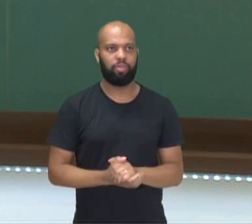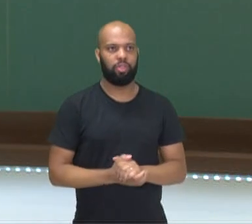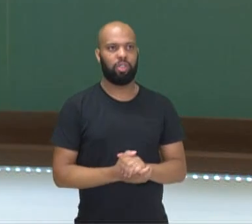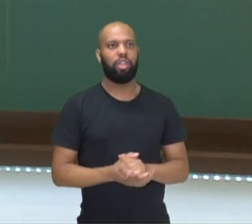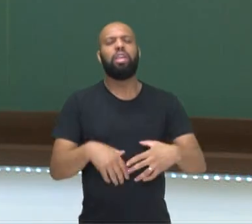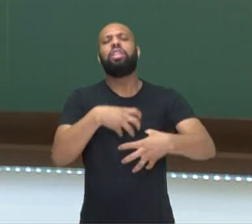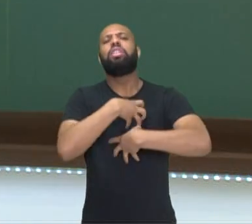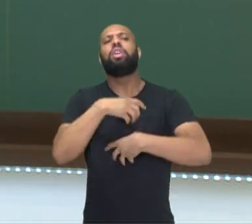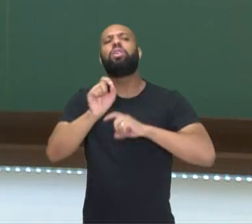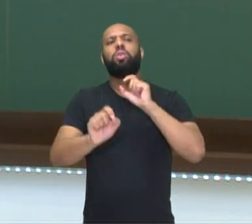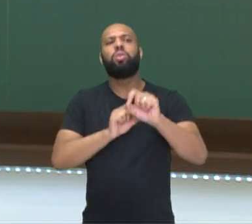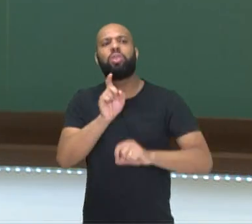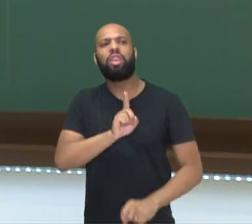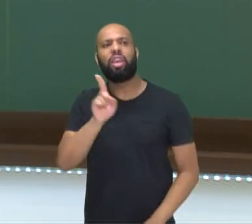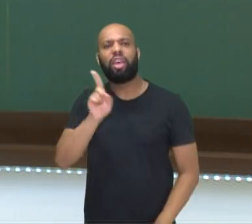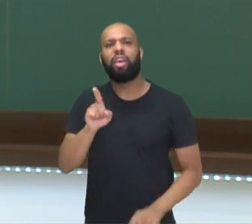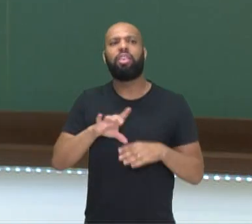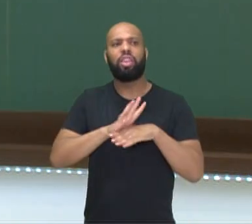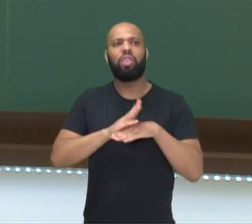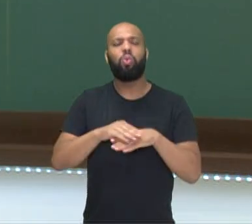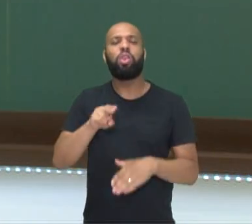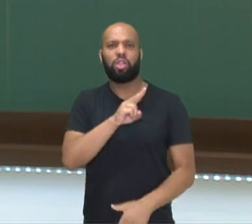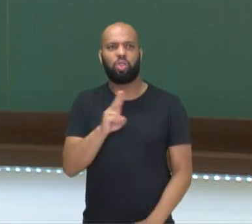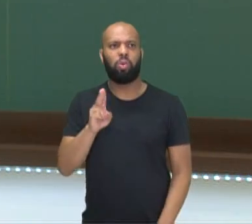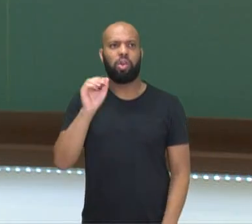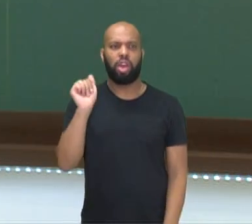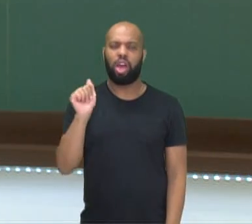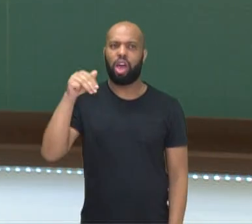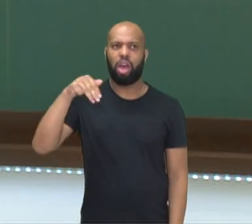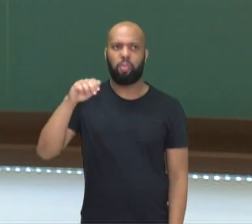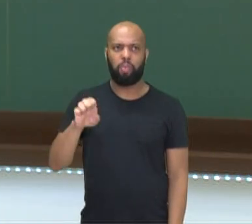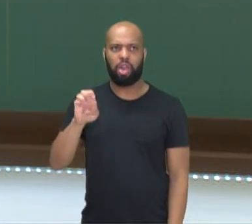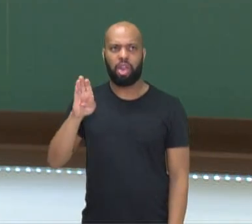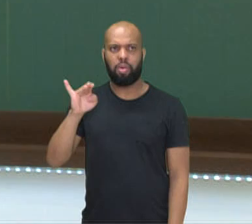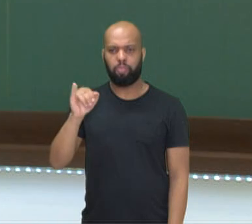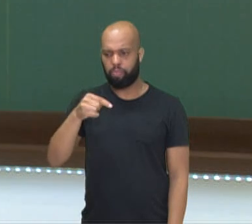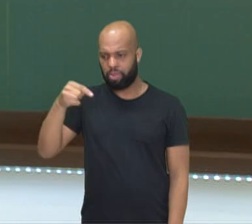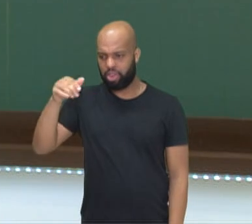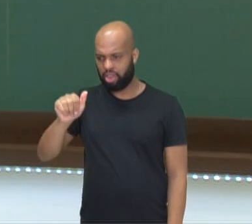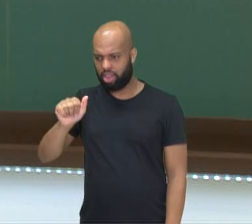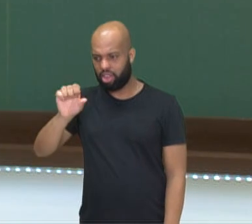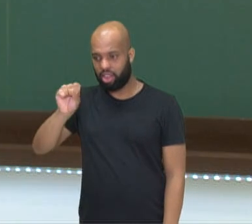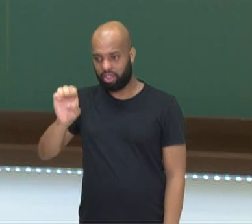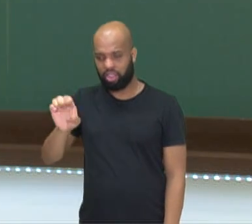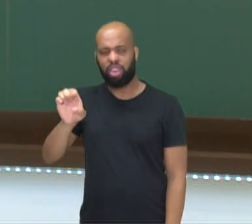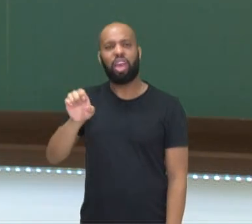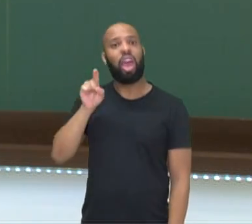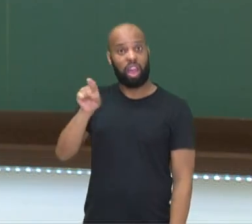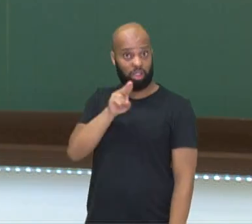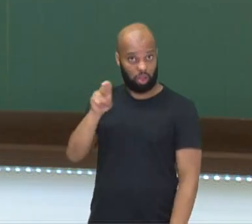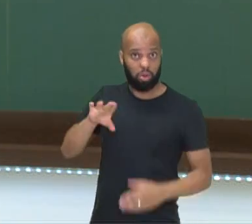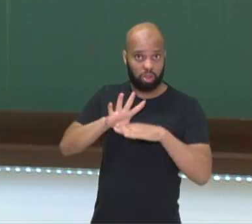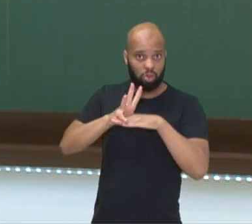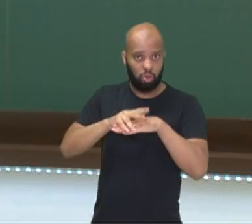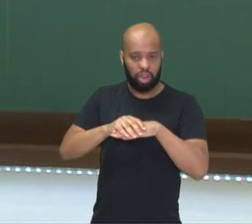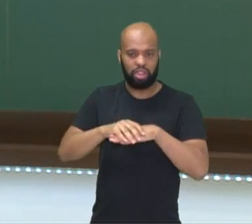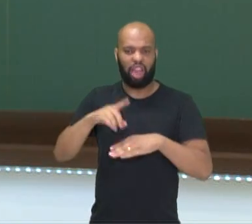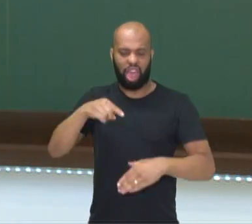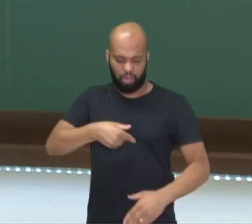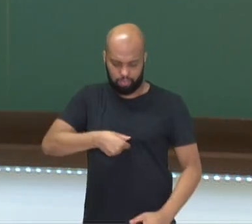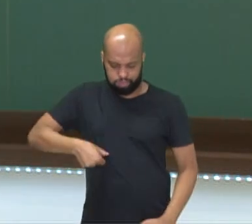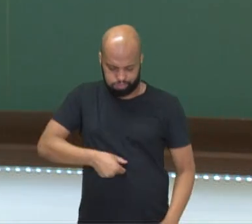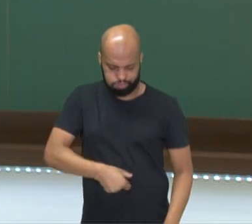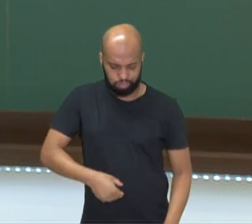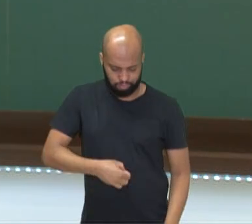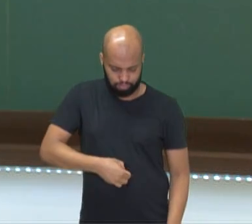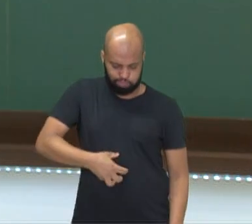Quais são os sintomas? Então, como ele está associado ao nosso sistema digestório, né, porque é uma infecção intestinal, está